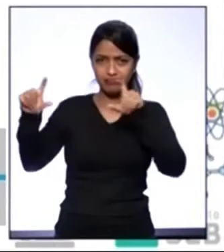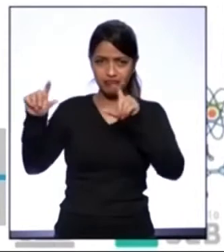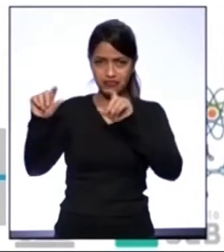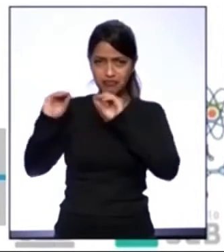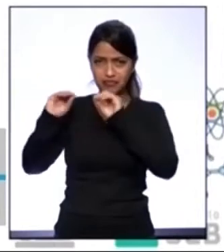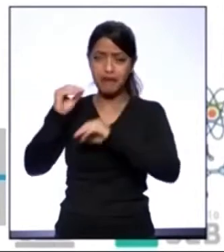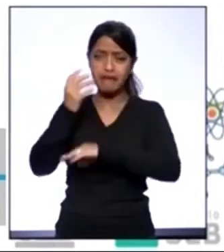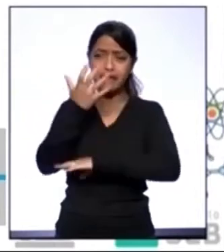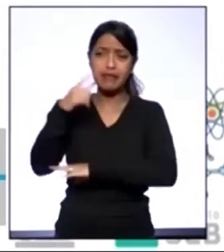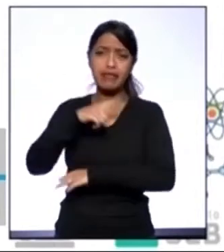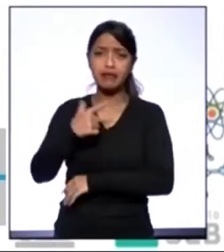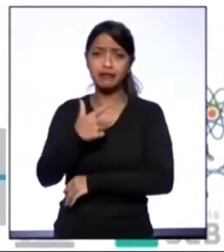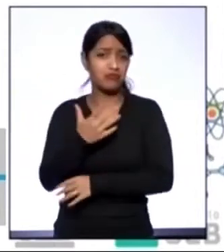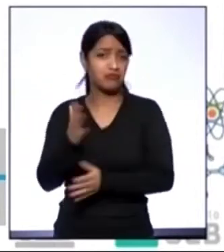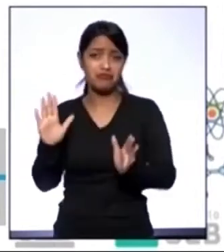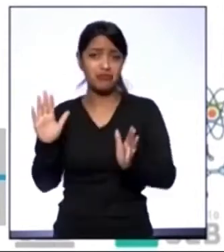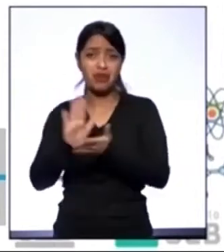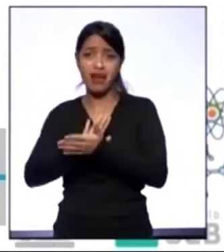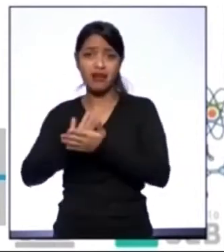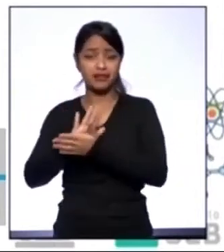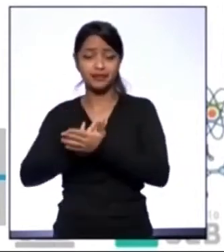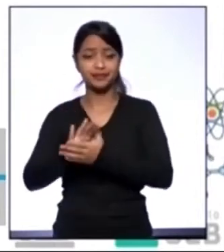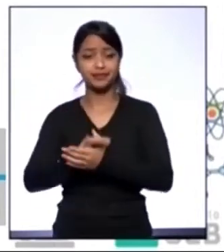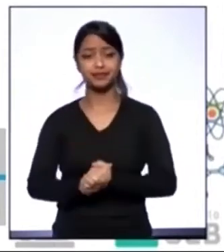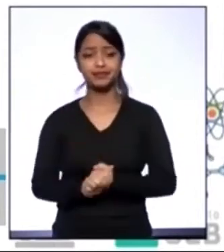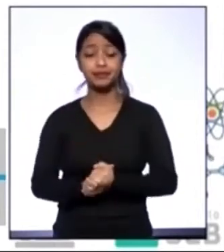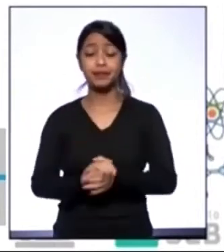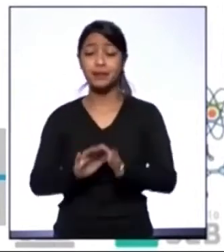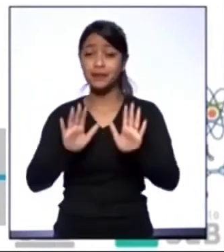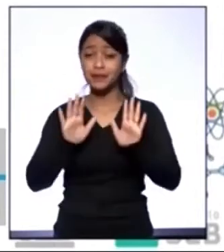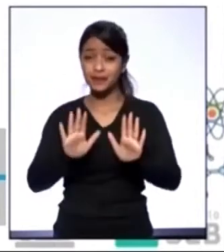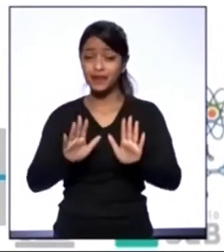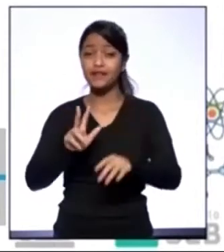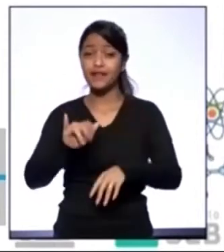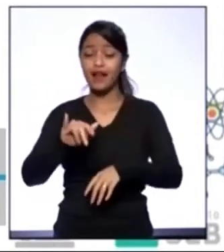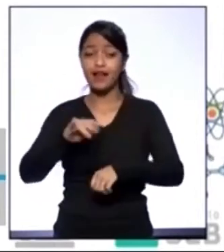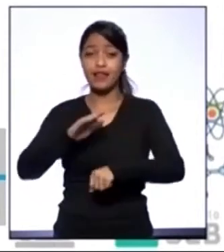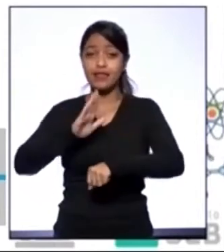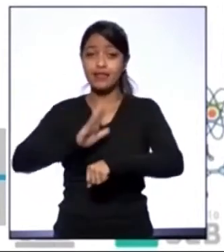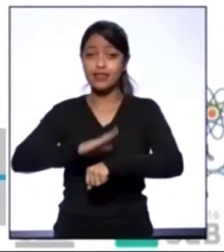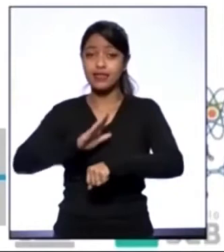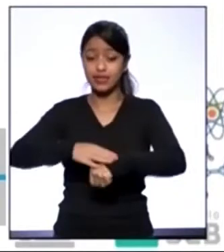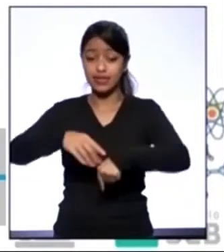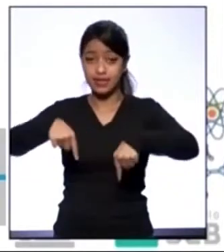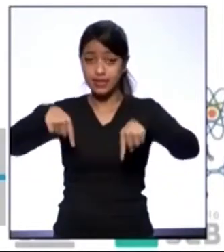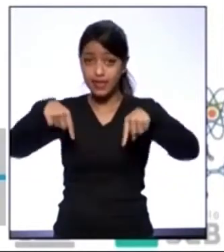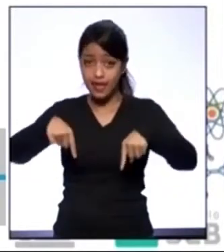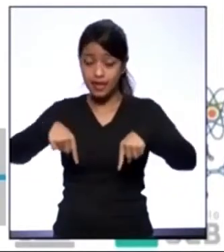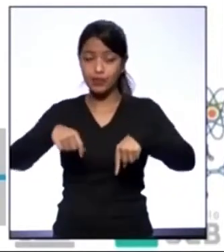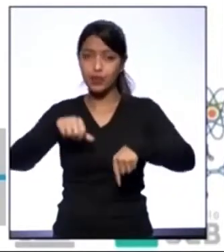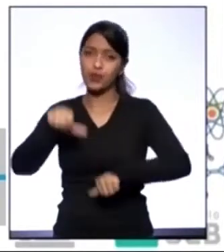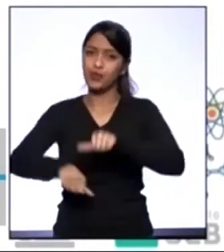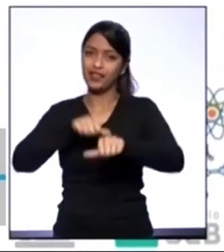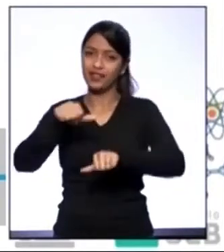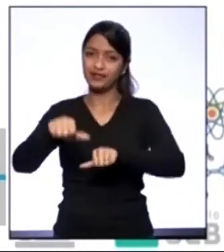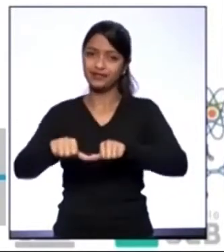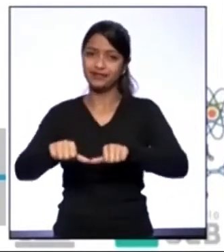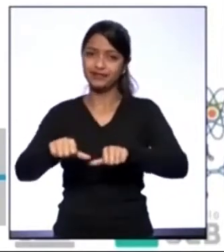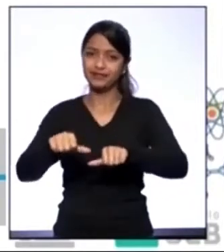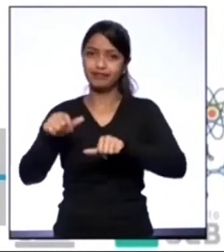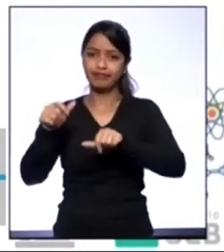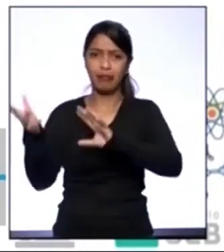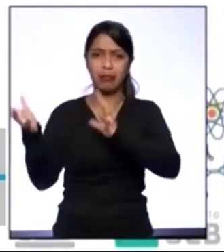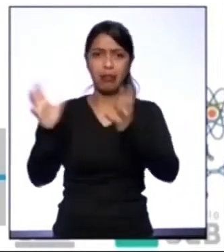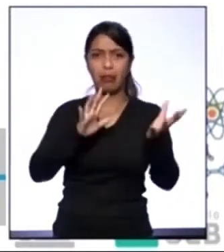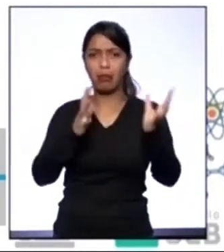vegetação. Agora, o que altera o tempo, que pode trazer mais umidade, seria as